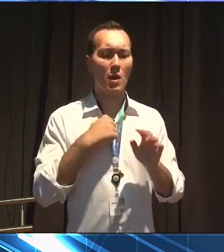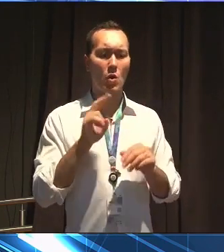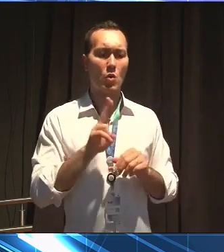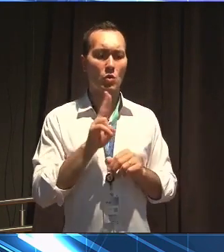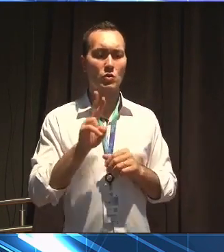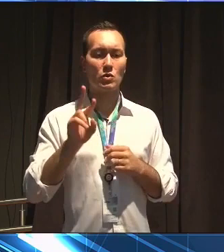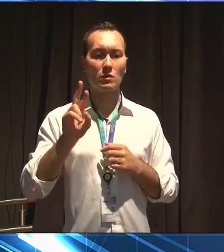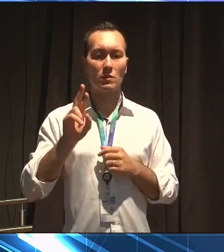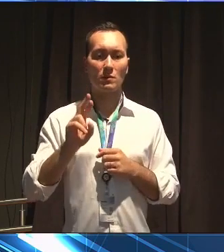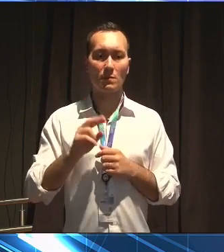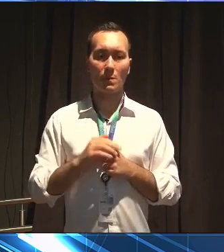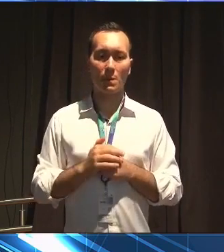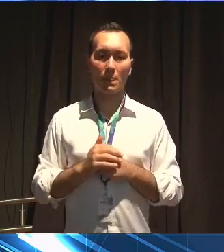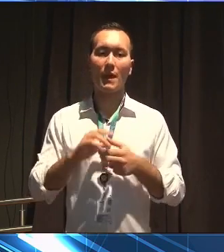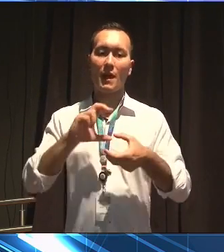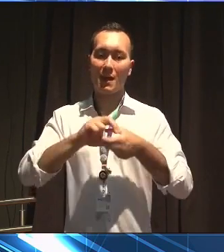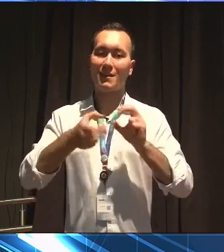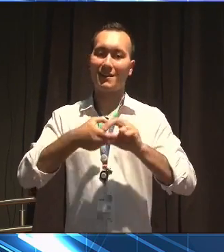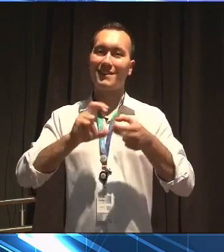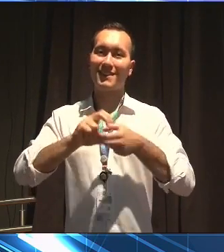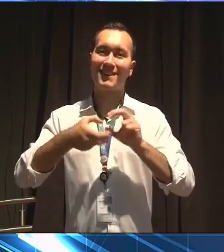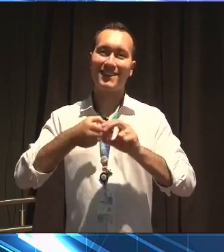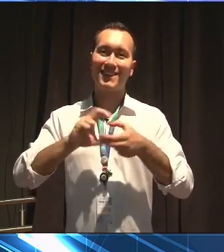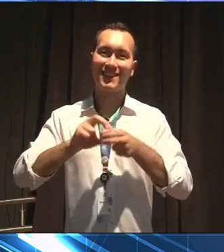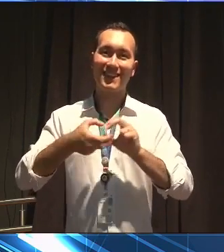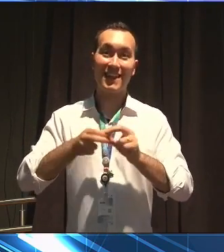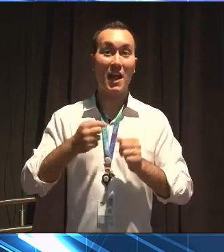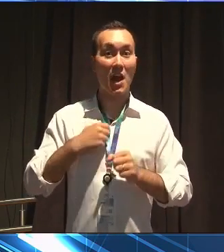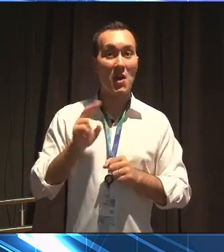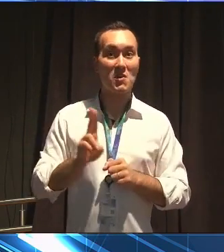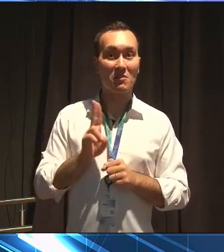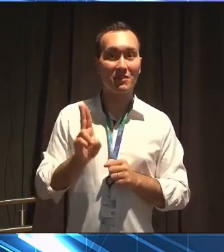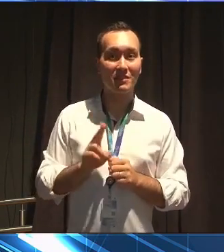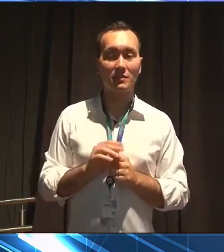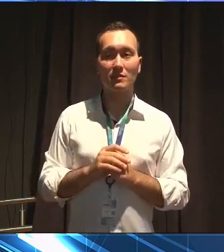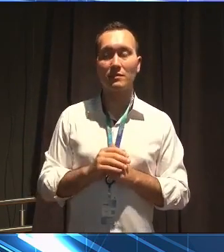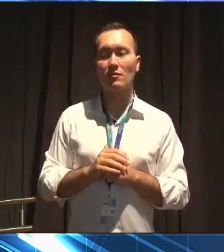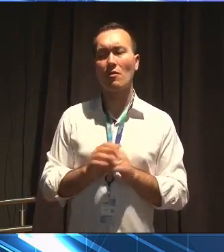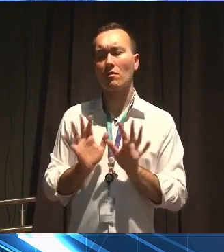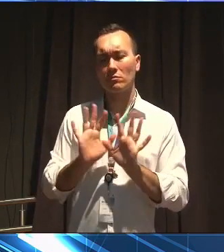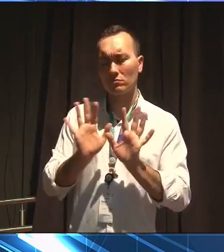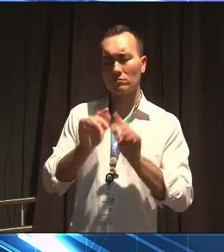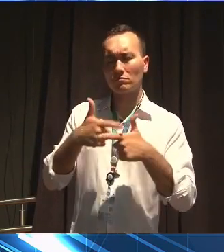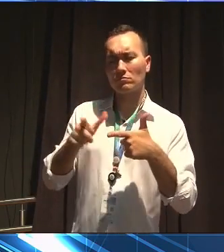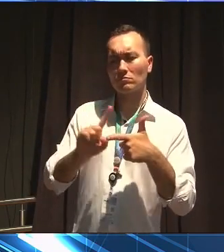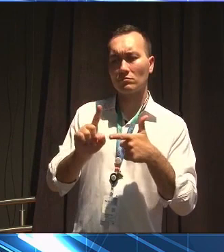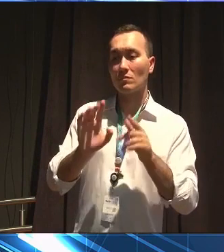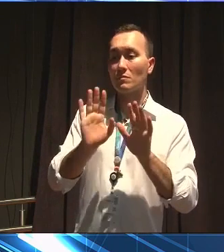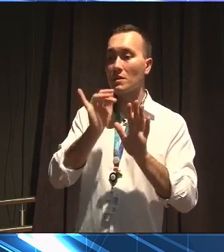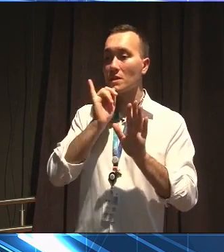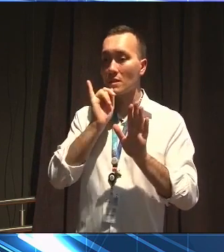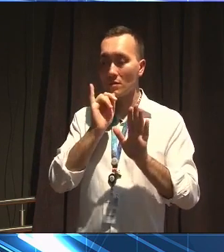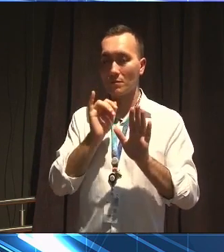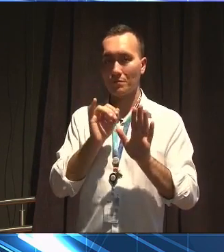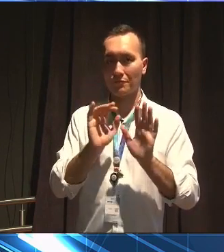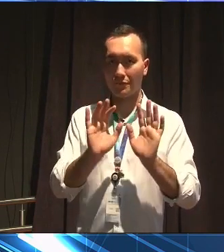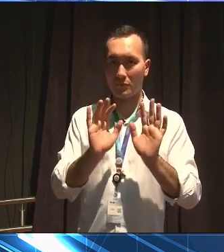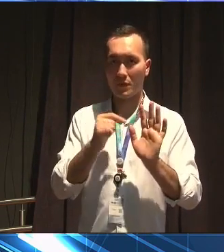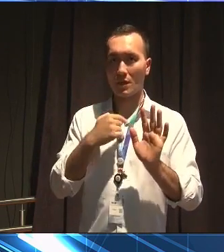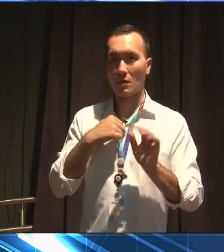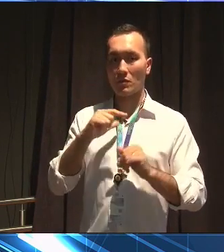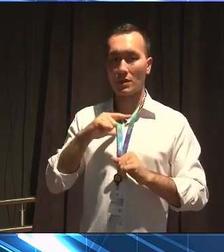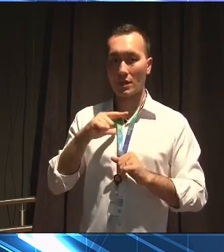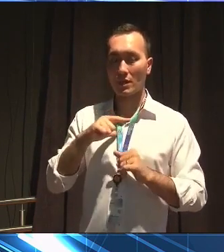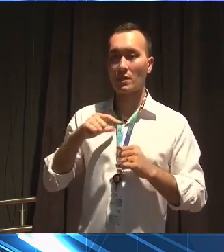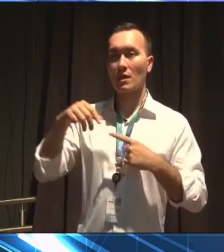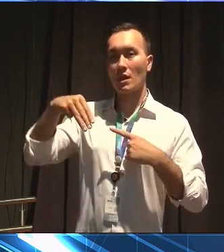Sim. Qual que é o problema? A gente não está falando aqui da tecnologia se é React, se é Angular. A gente está falando que dentro do contexto em que eu tenho um